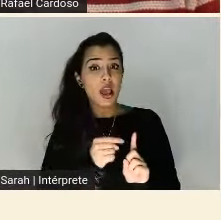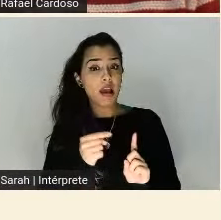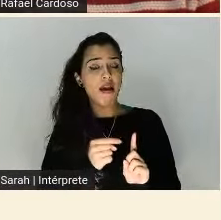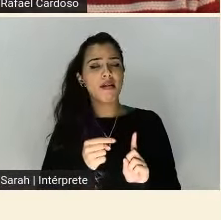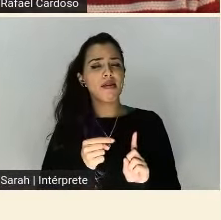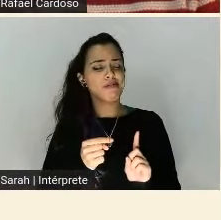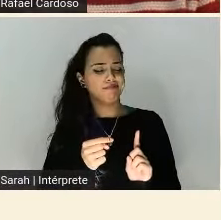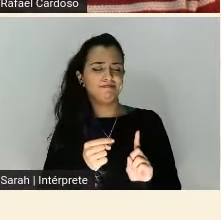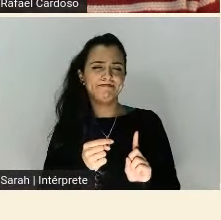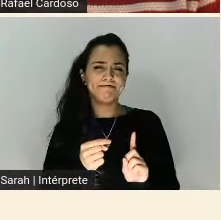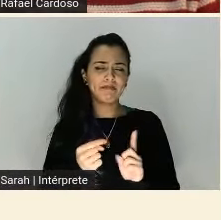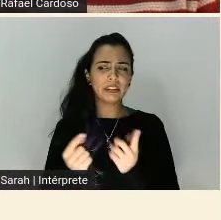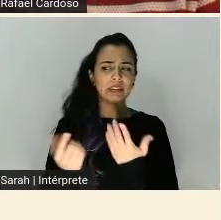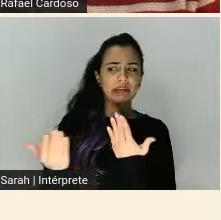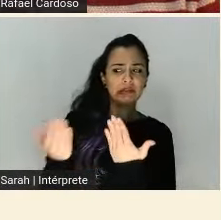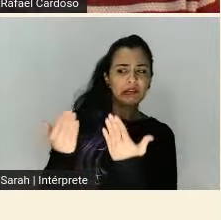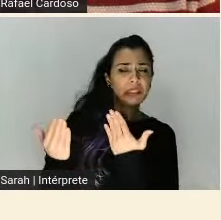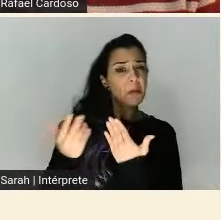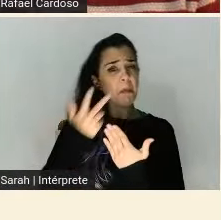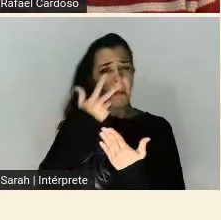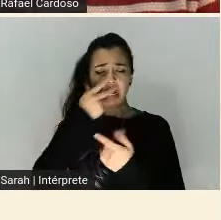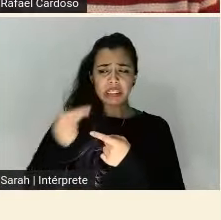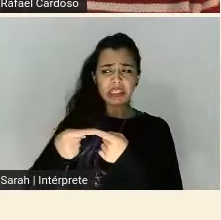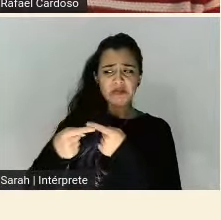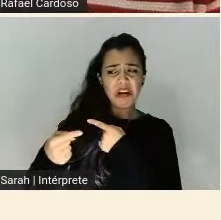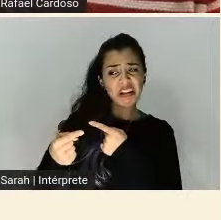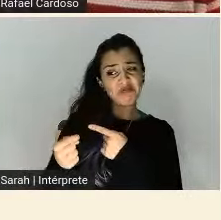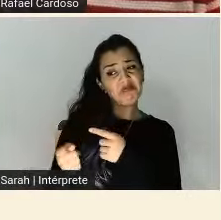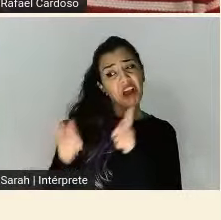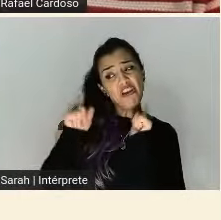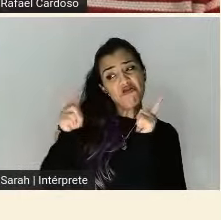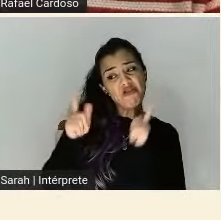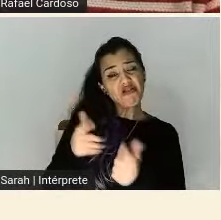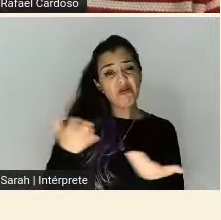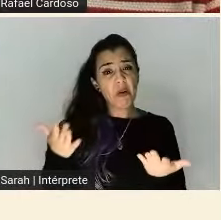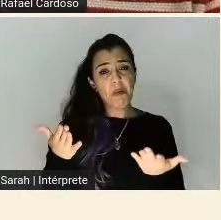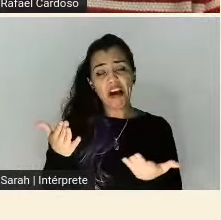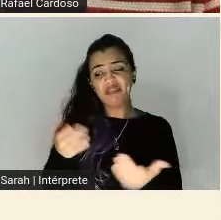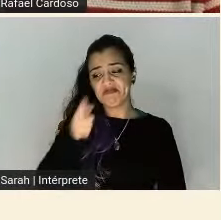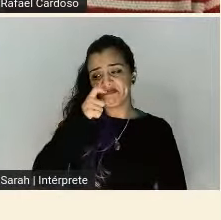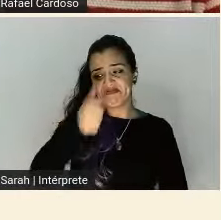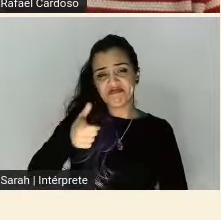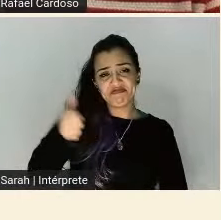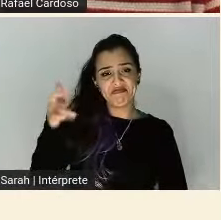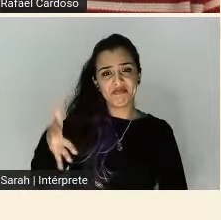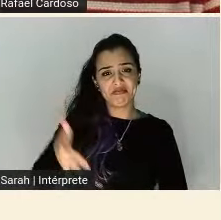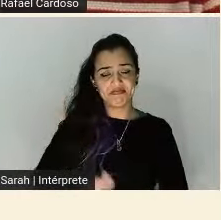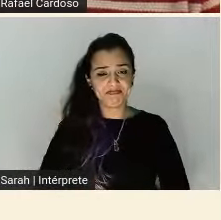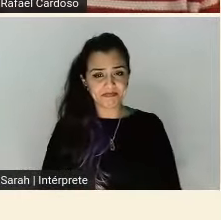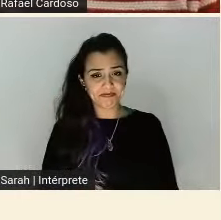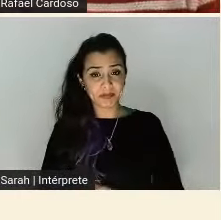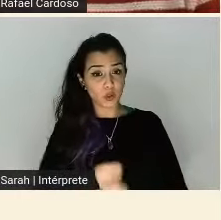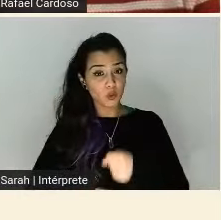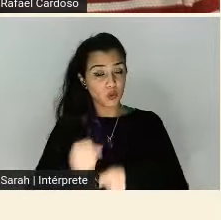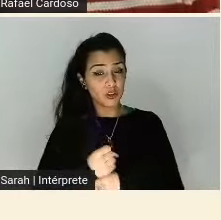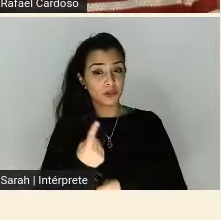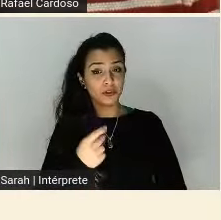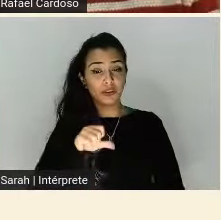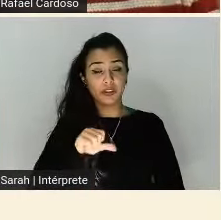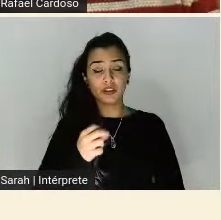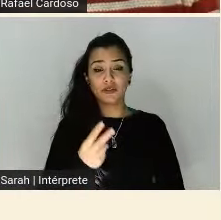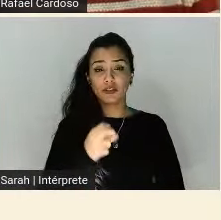aspas, precipitada, divertida, inútil. Em 1929, na revista de